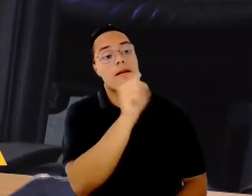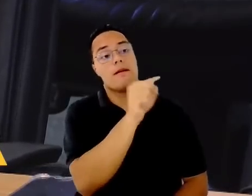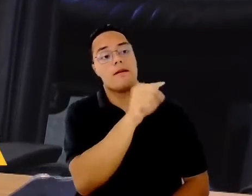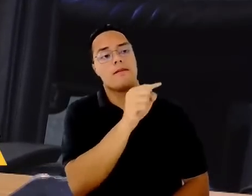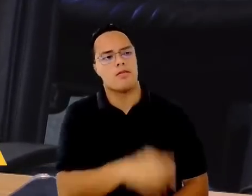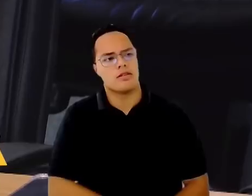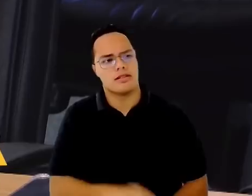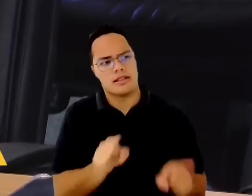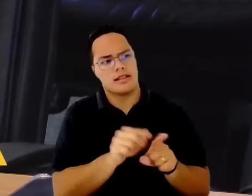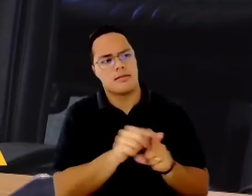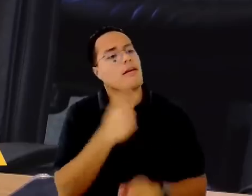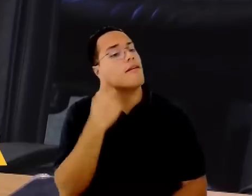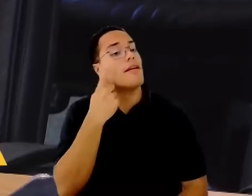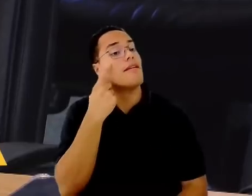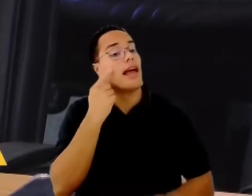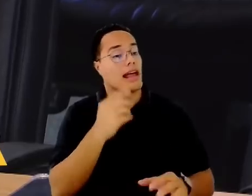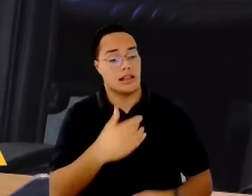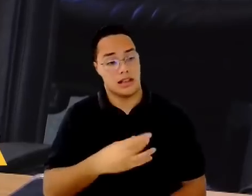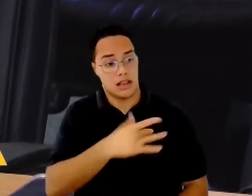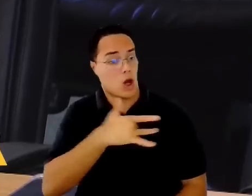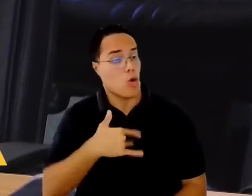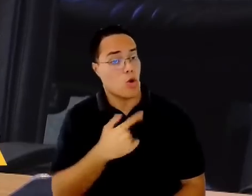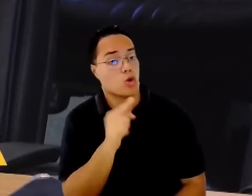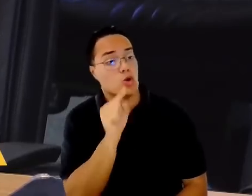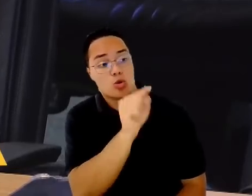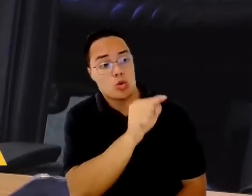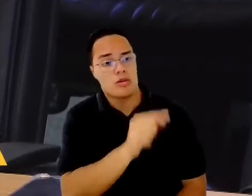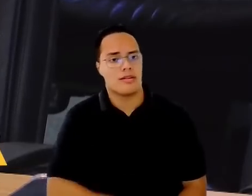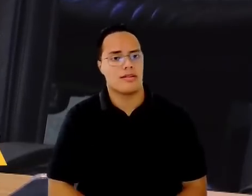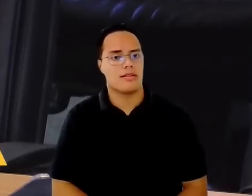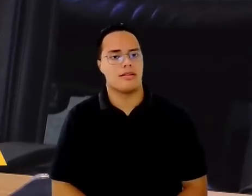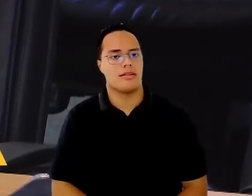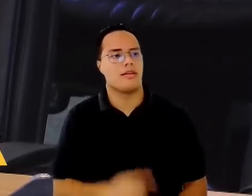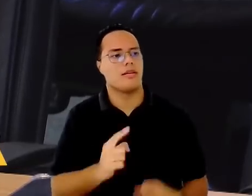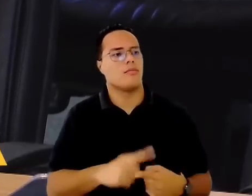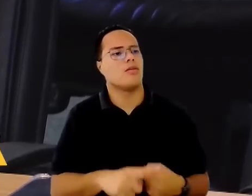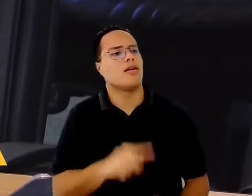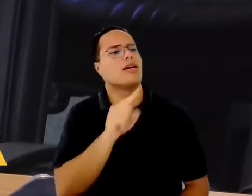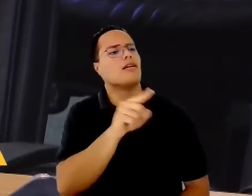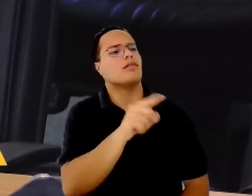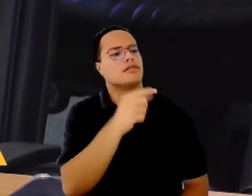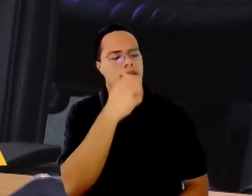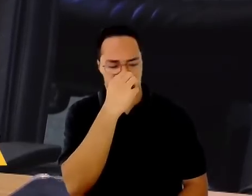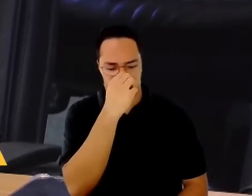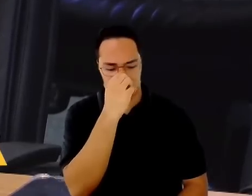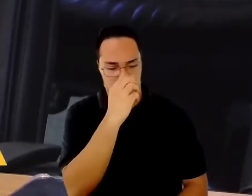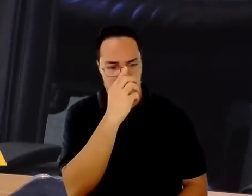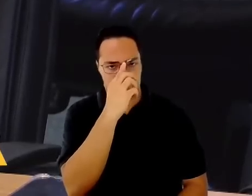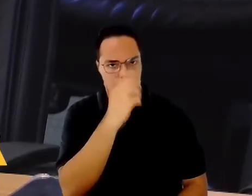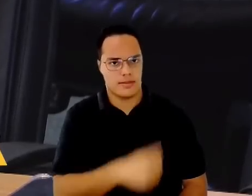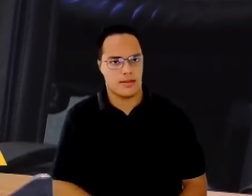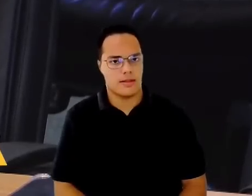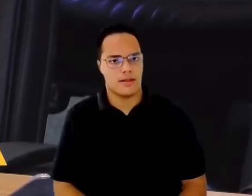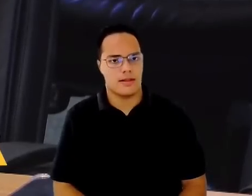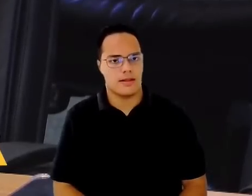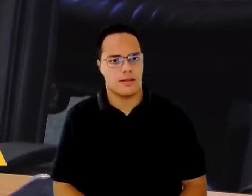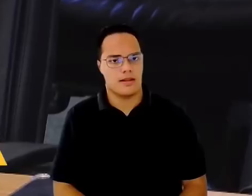do Senhor porque o Senhor não pode carregar esse peso